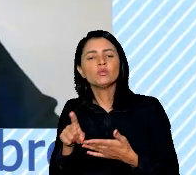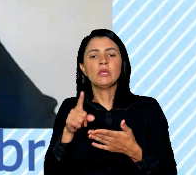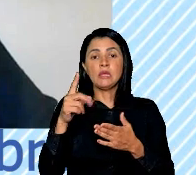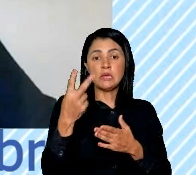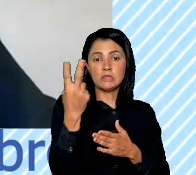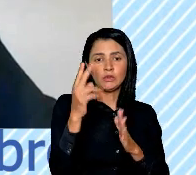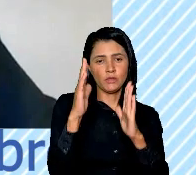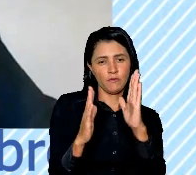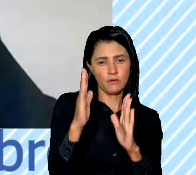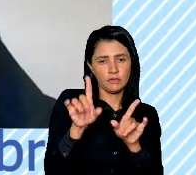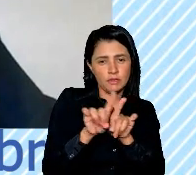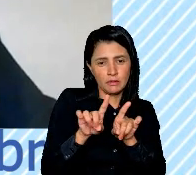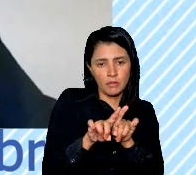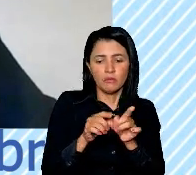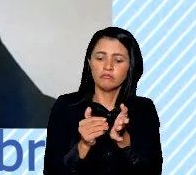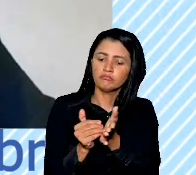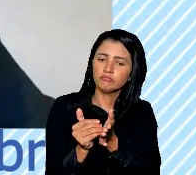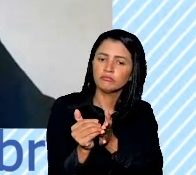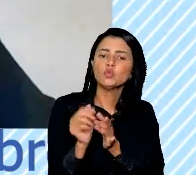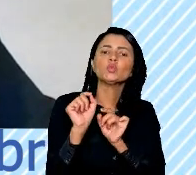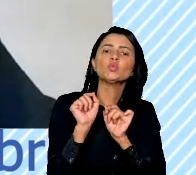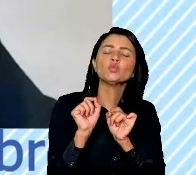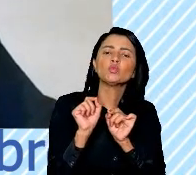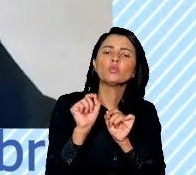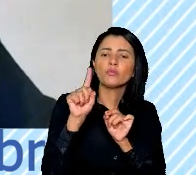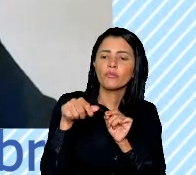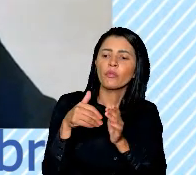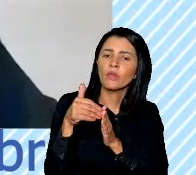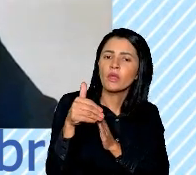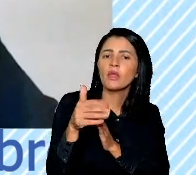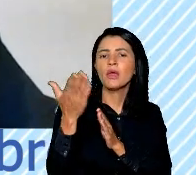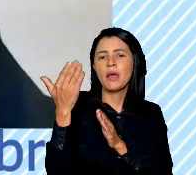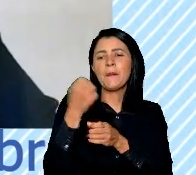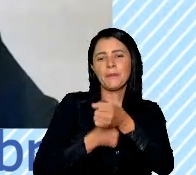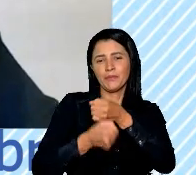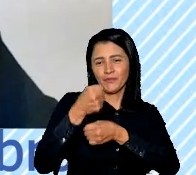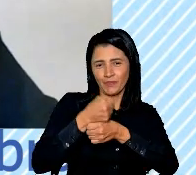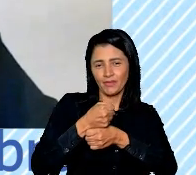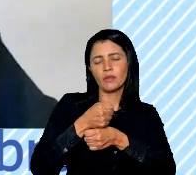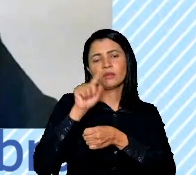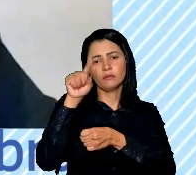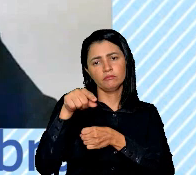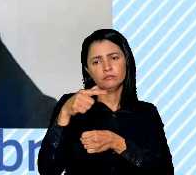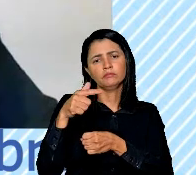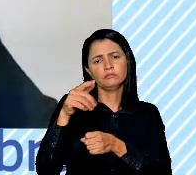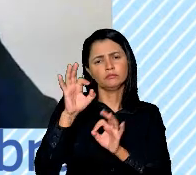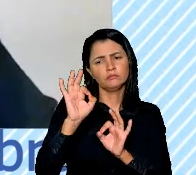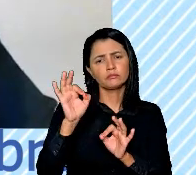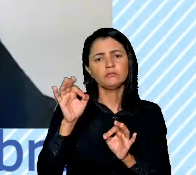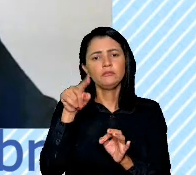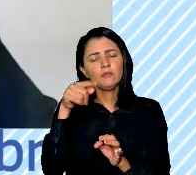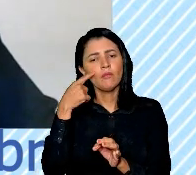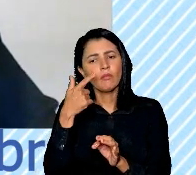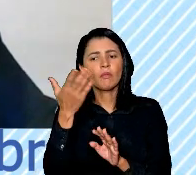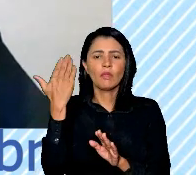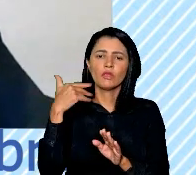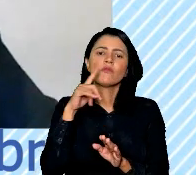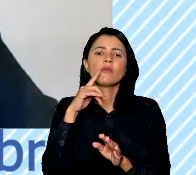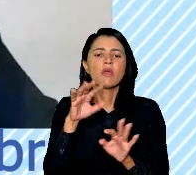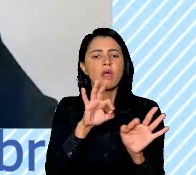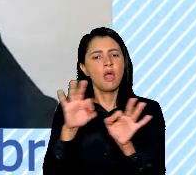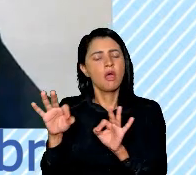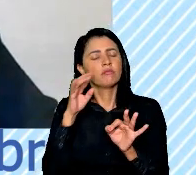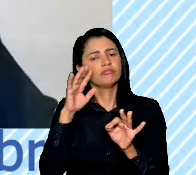SNE, que se iniciou no final do ano passado, no começo desse ano, se salvo engano, eu tive a honra de acompanhar